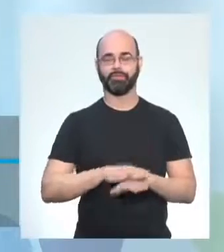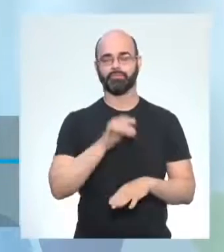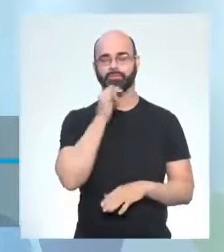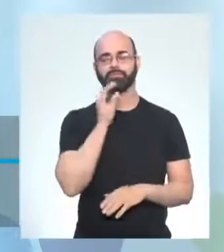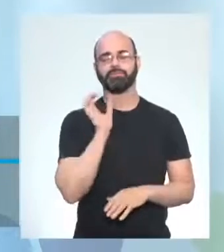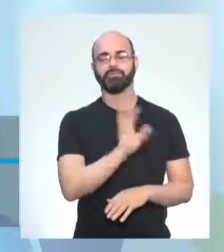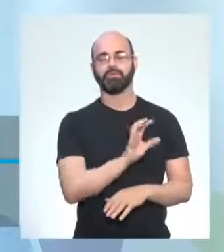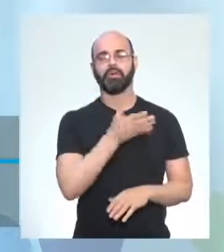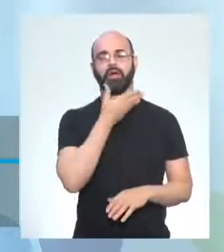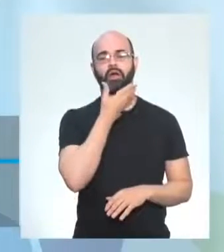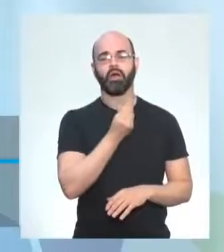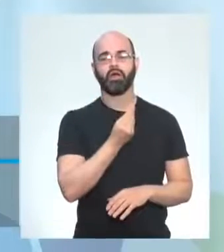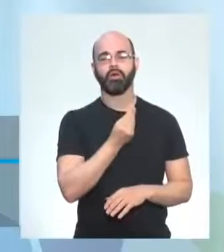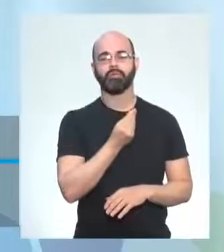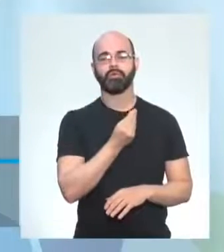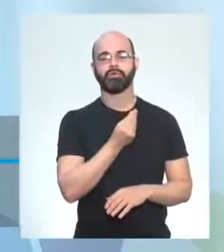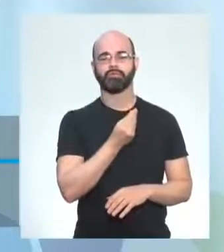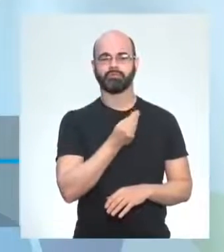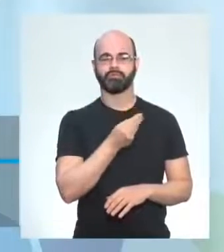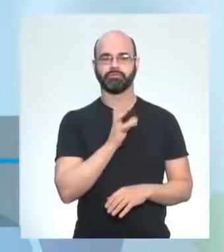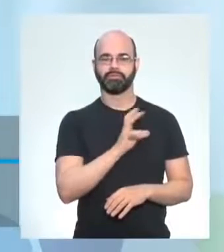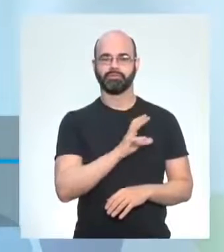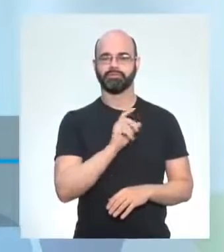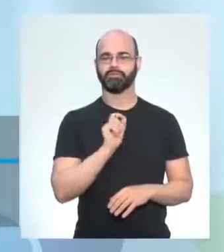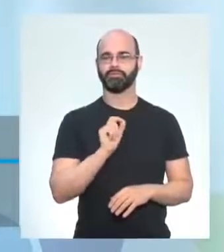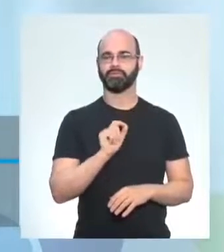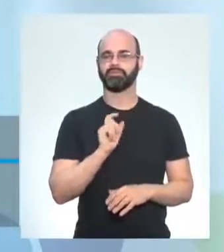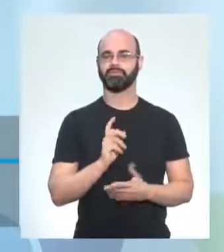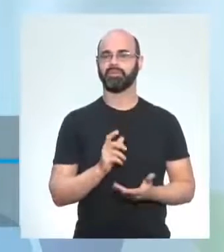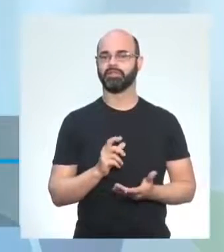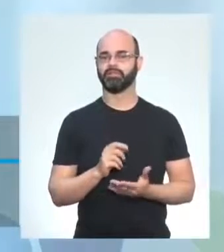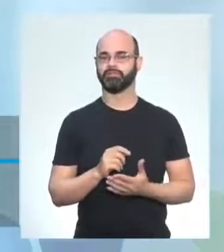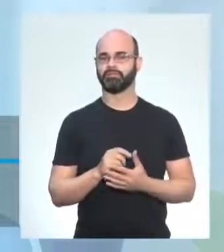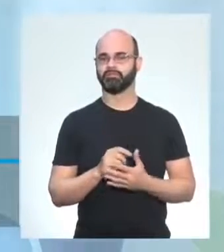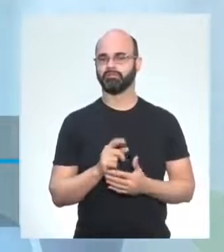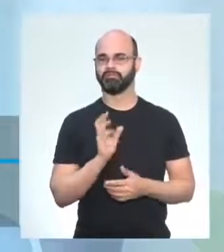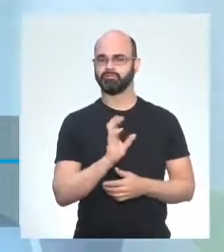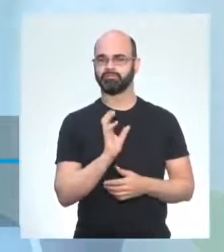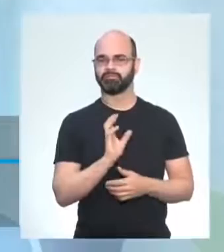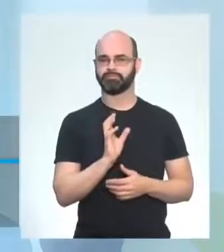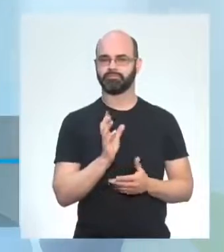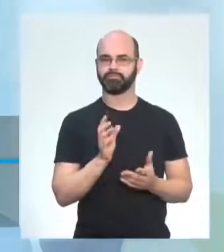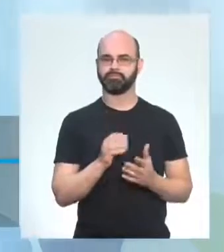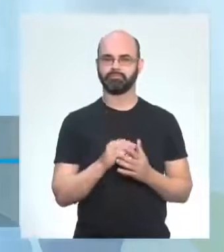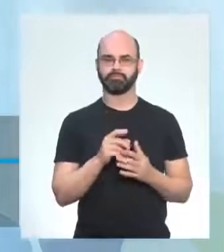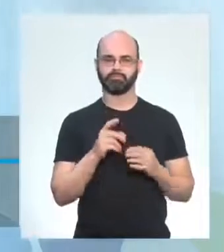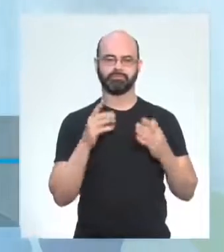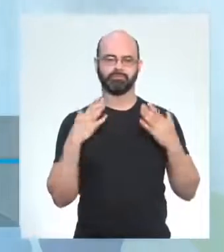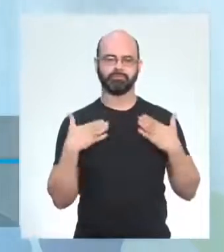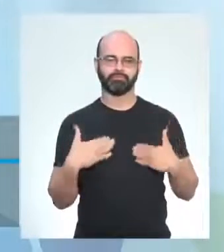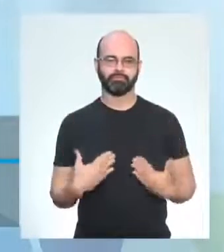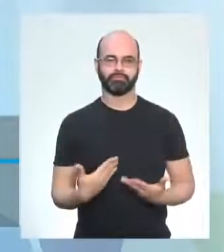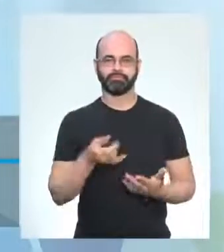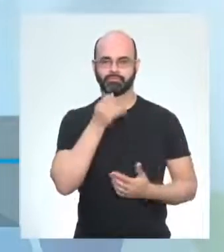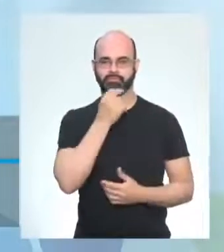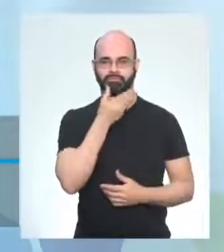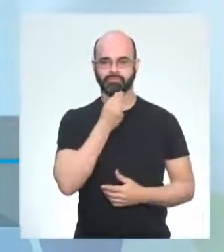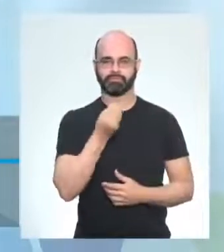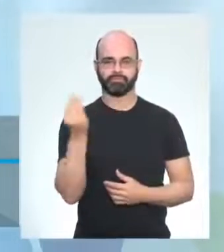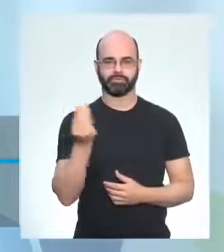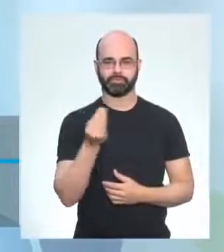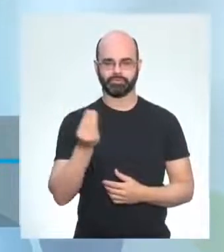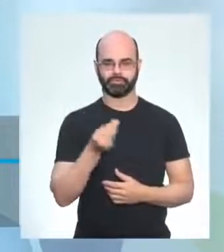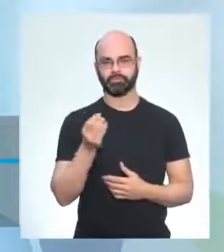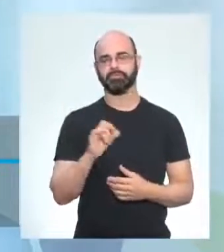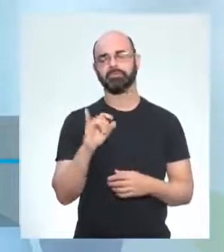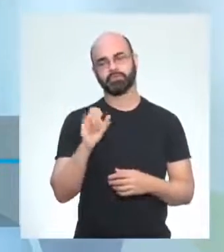sexuais masculinas, né? Que foi a pergunta aí, o que são características sexuais? Características sexuais masculinas. Além do